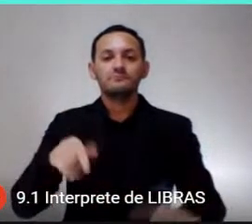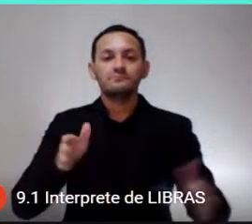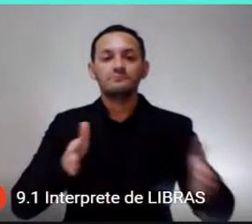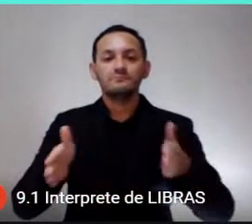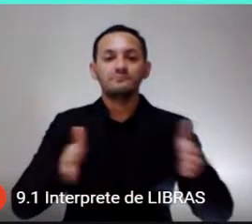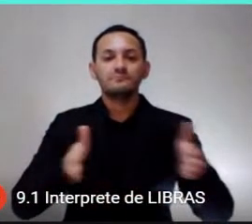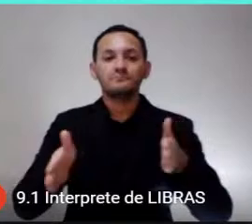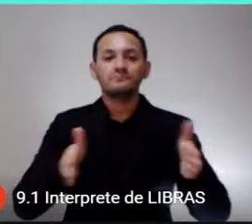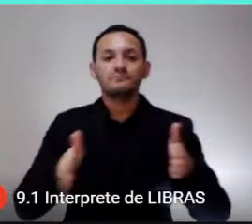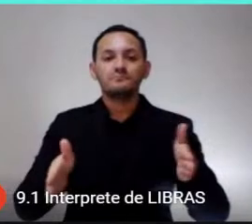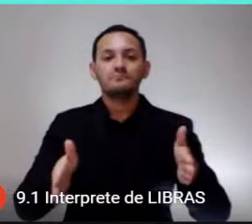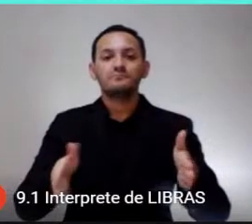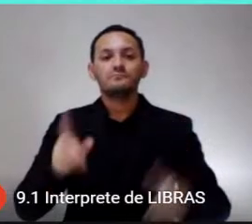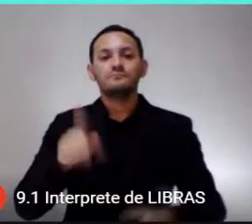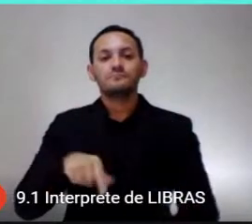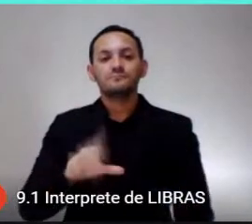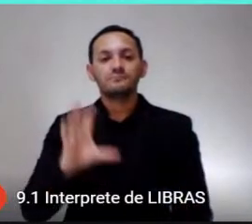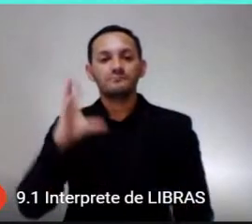da publicação